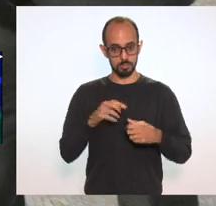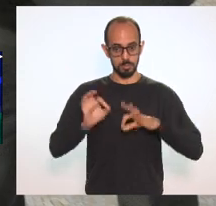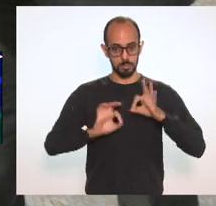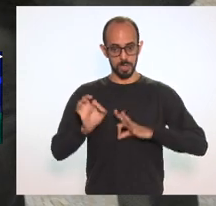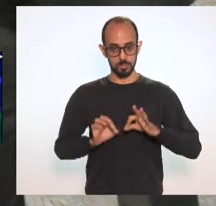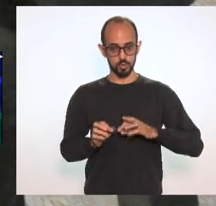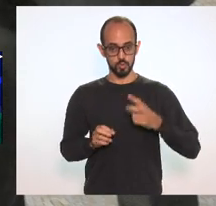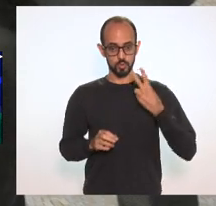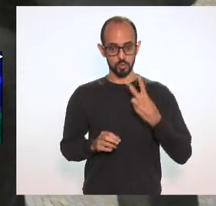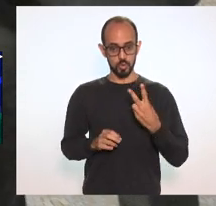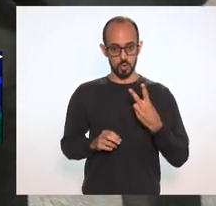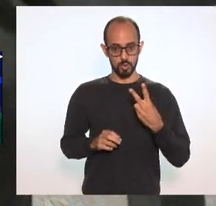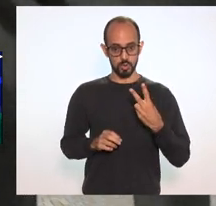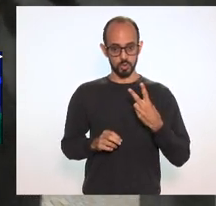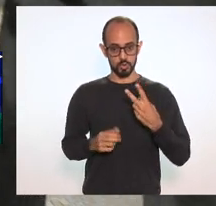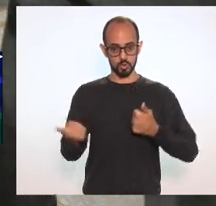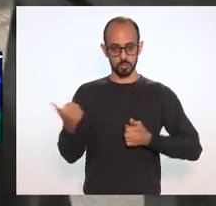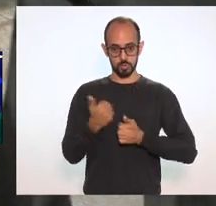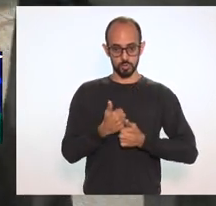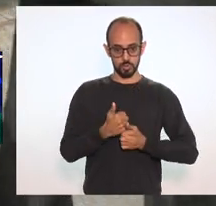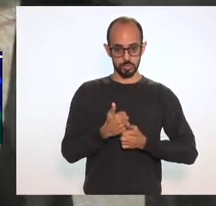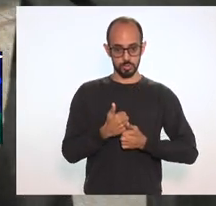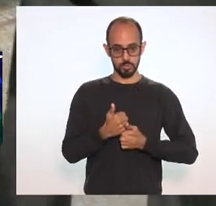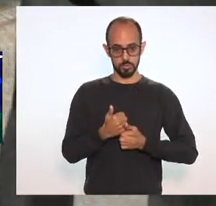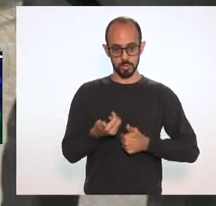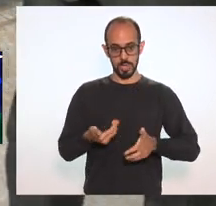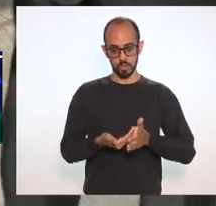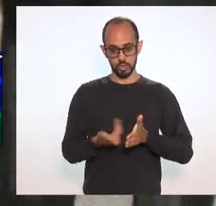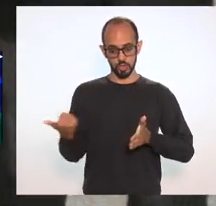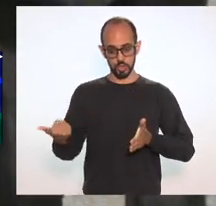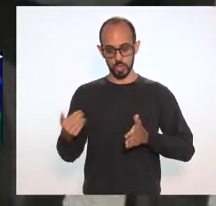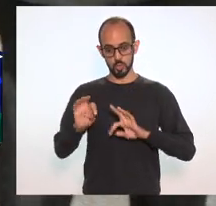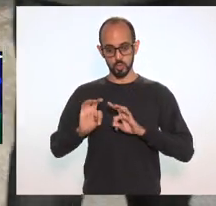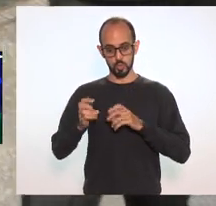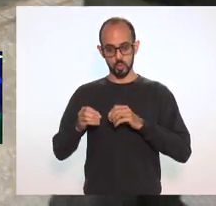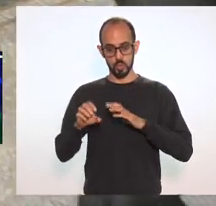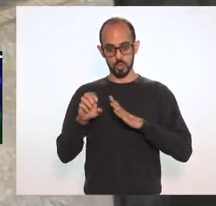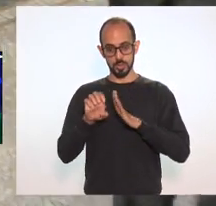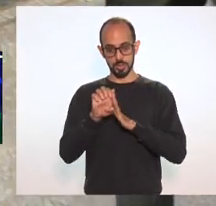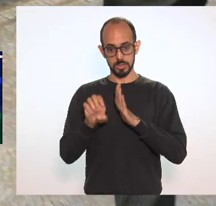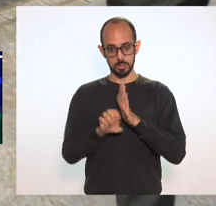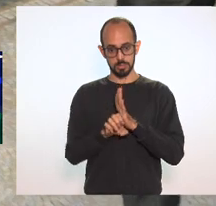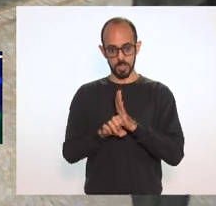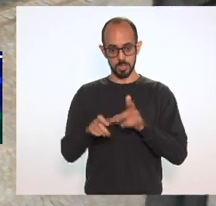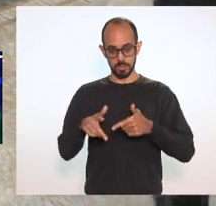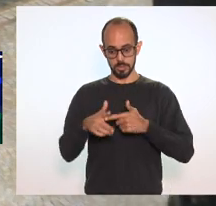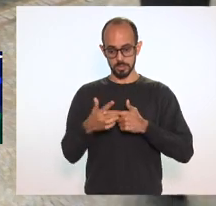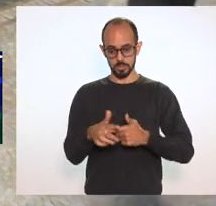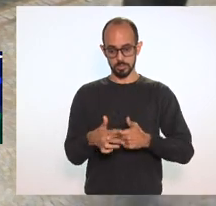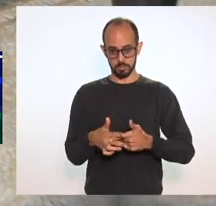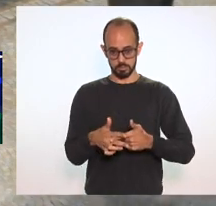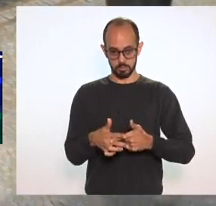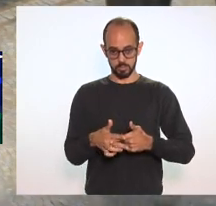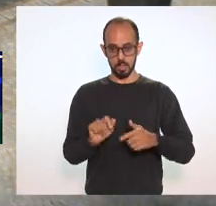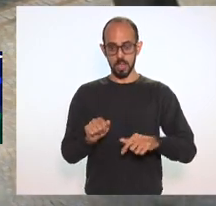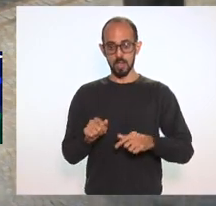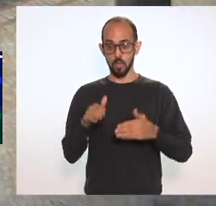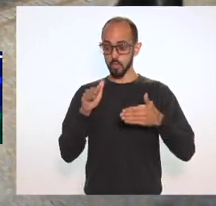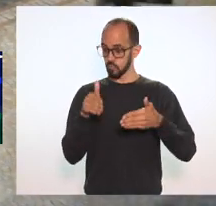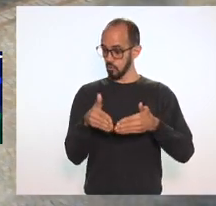deles rejeitando e lendas que tratam sobre competência focando no feriado